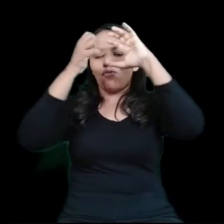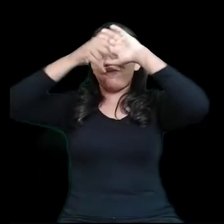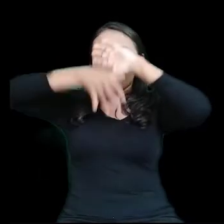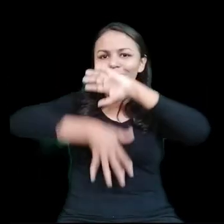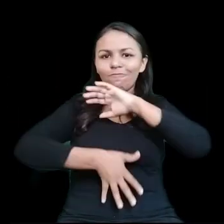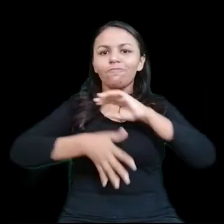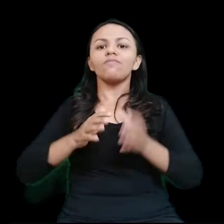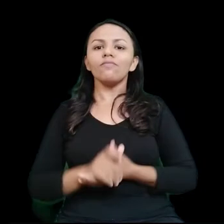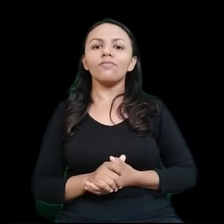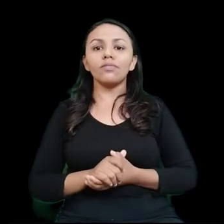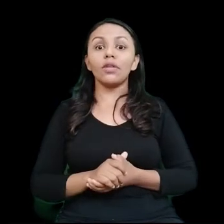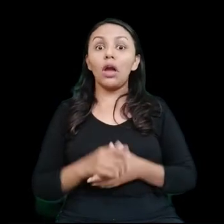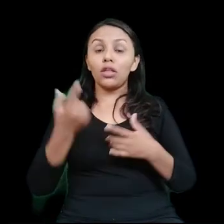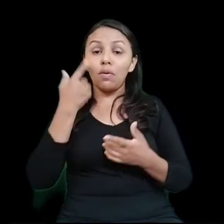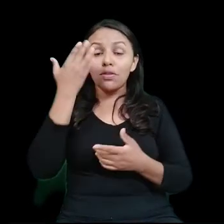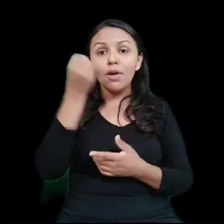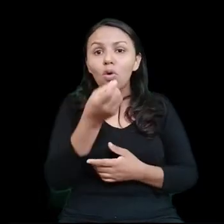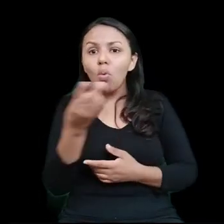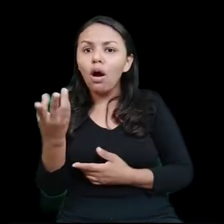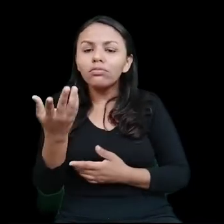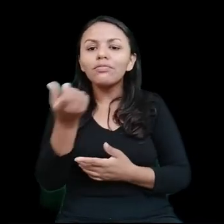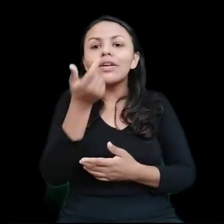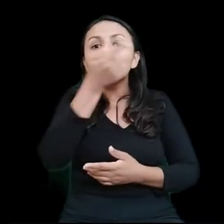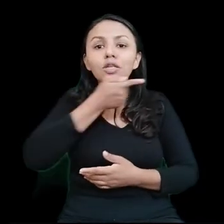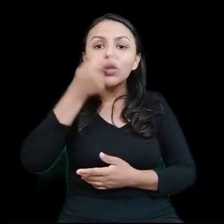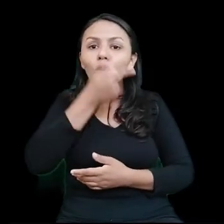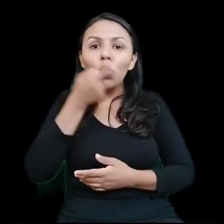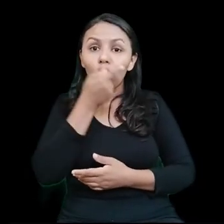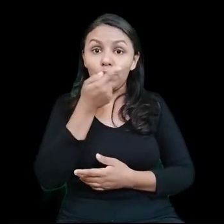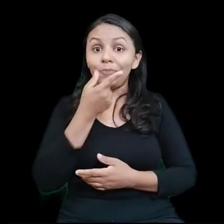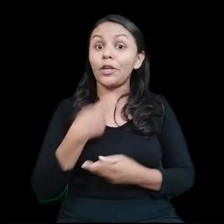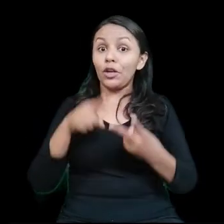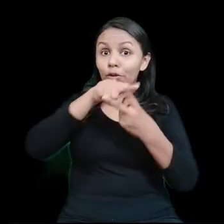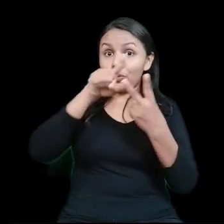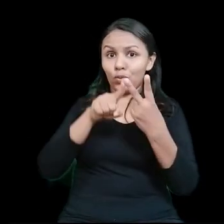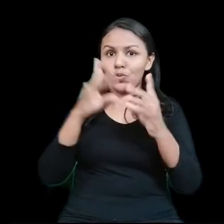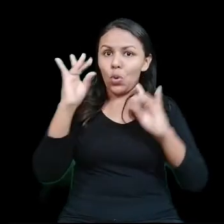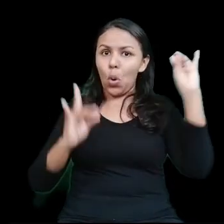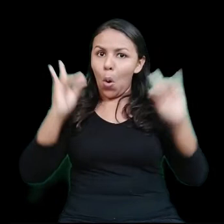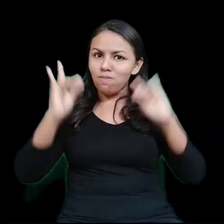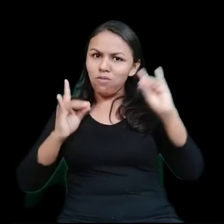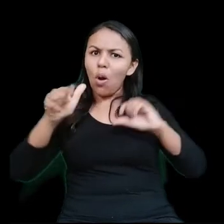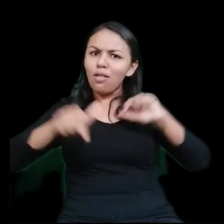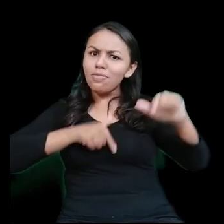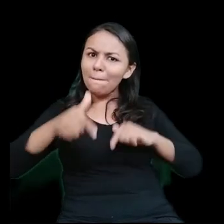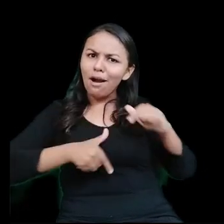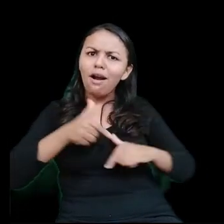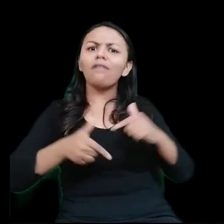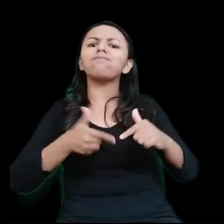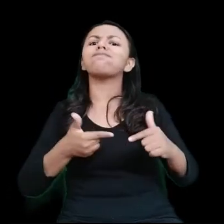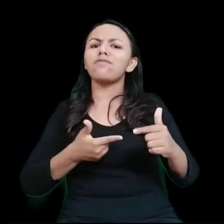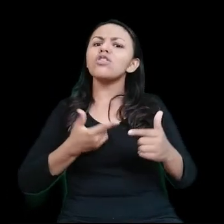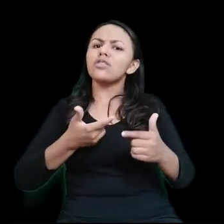nós medimos aqui a concentração de glicose, nós temos 2 hormônios que trabalham justamente